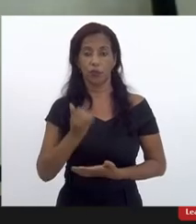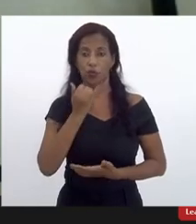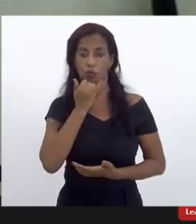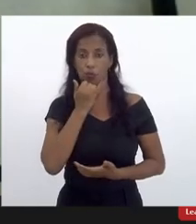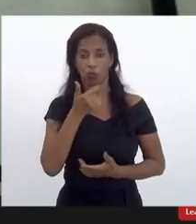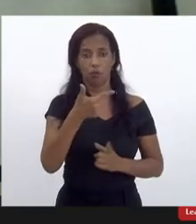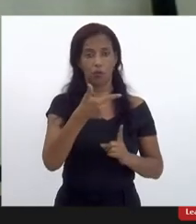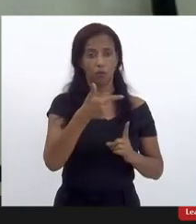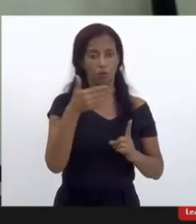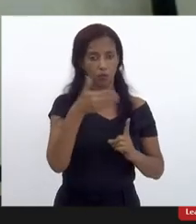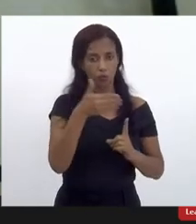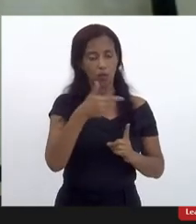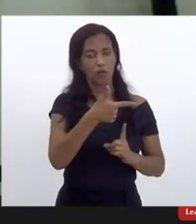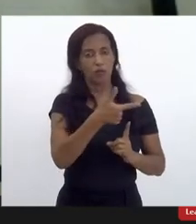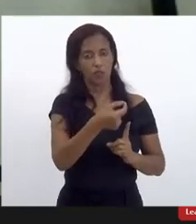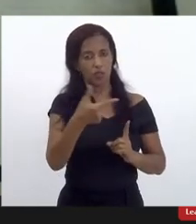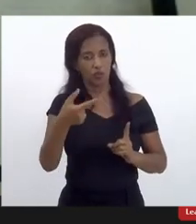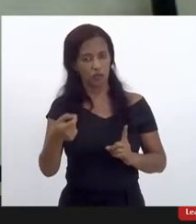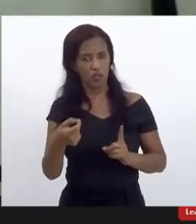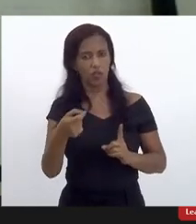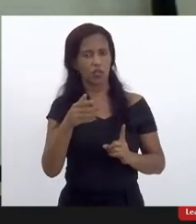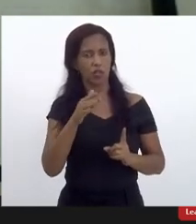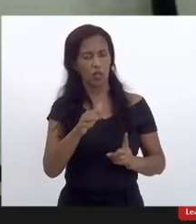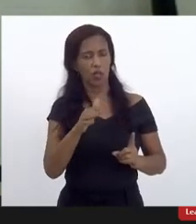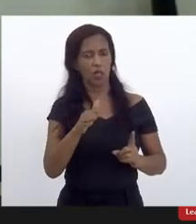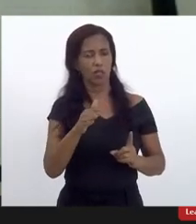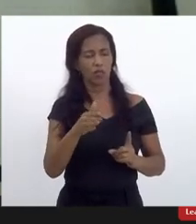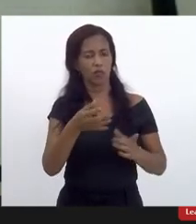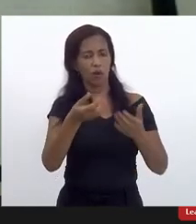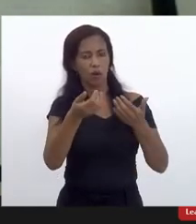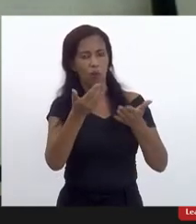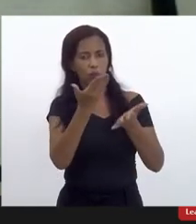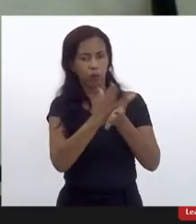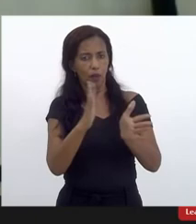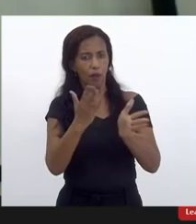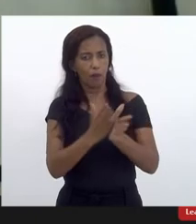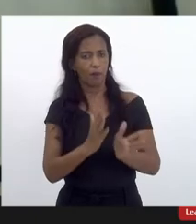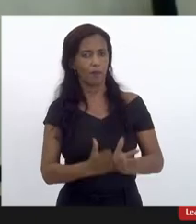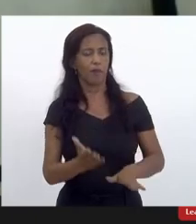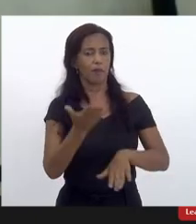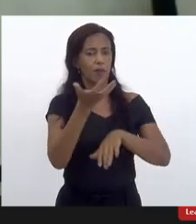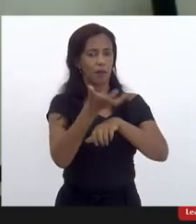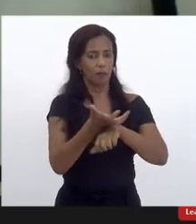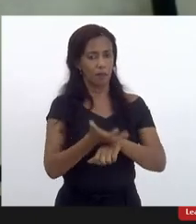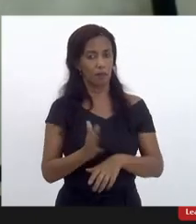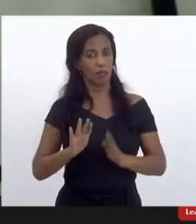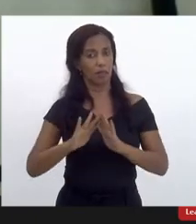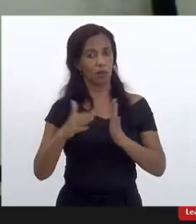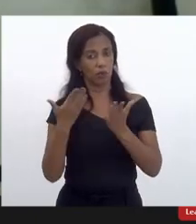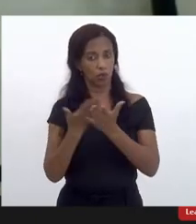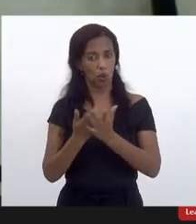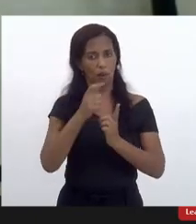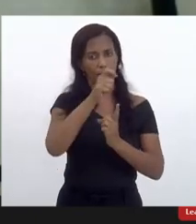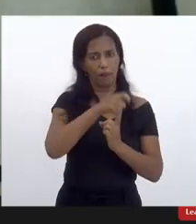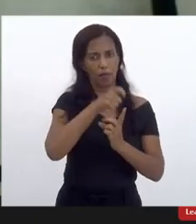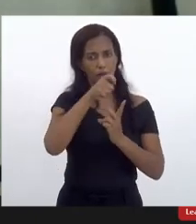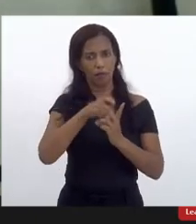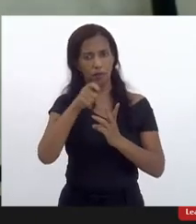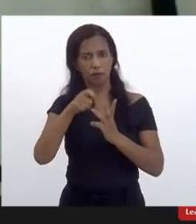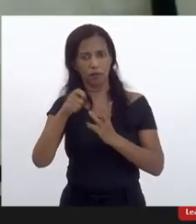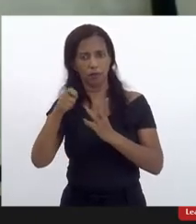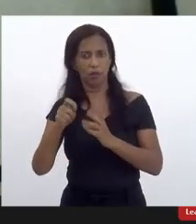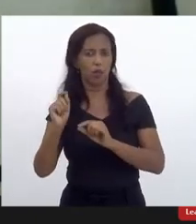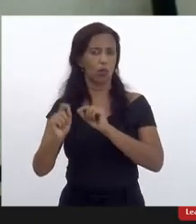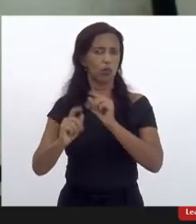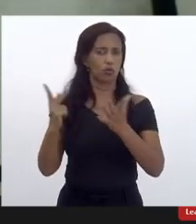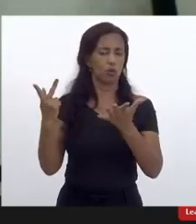2020, eles vão integralizando aquela disciplina. Então, a escola faz esse acompanhamento mensal das disciplinas que